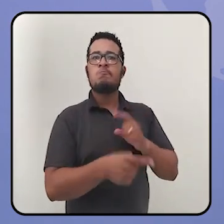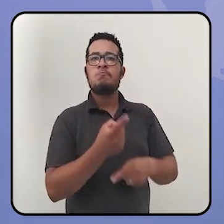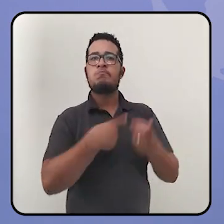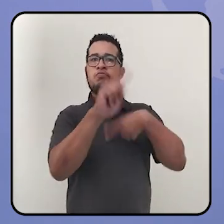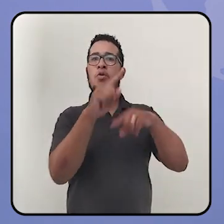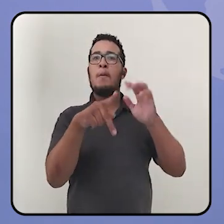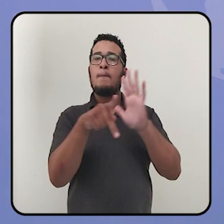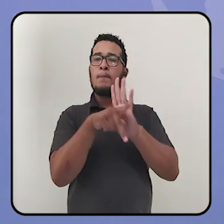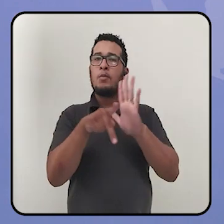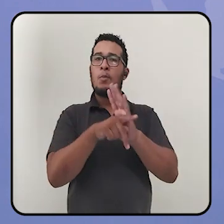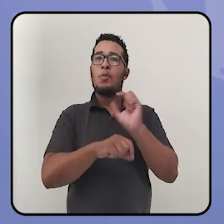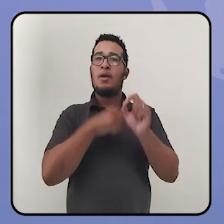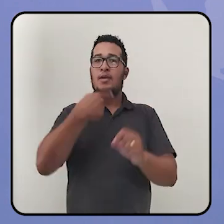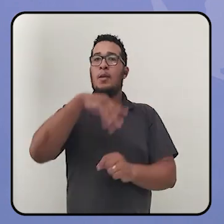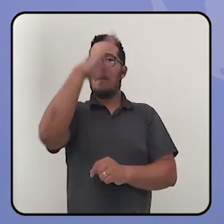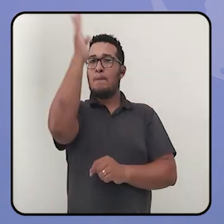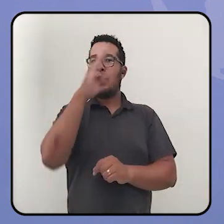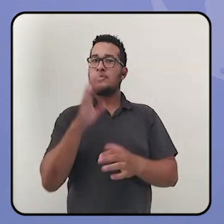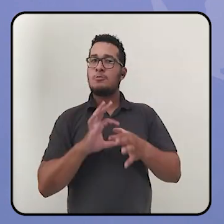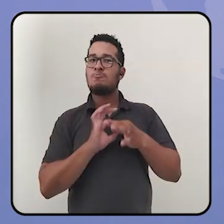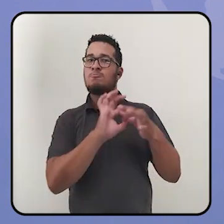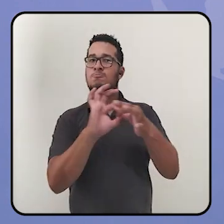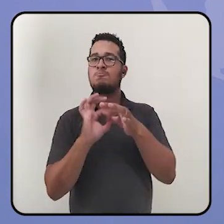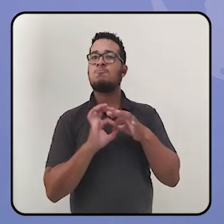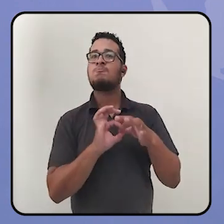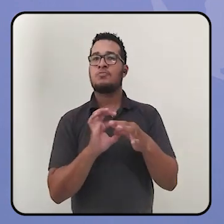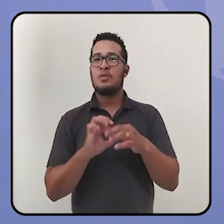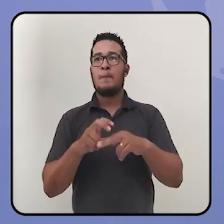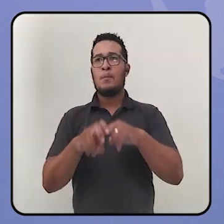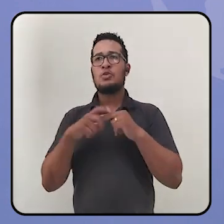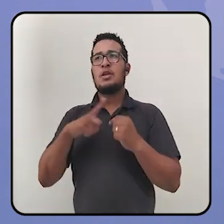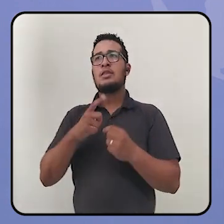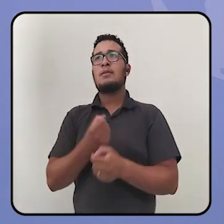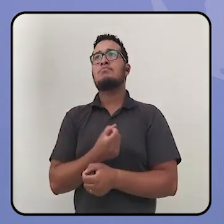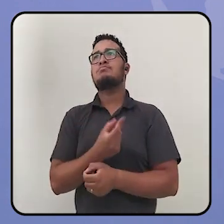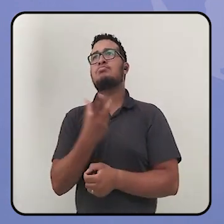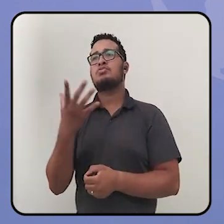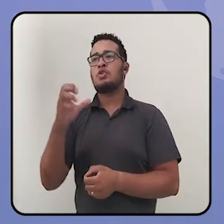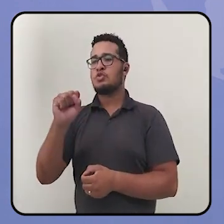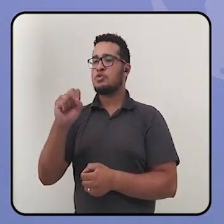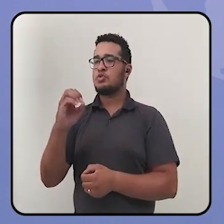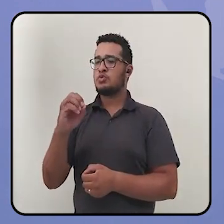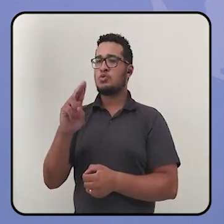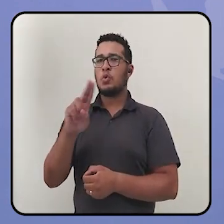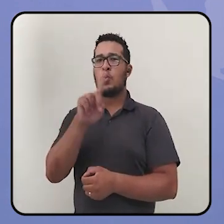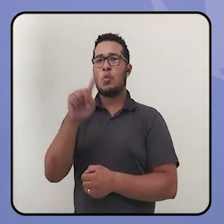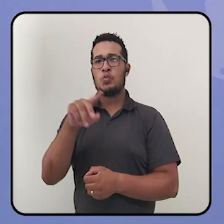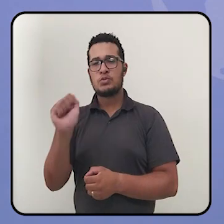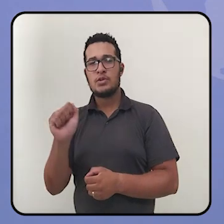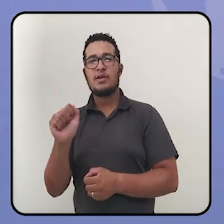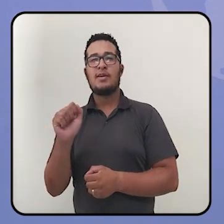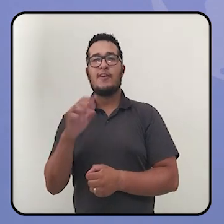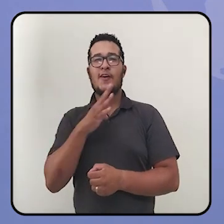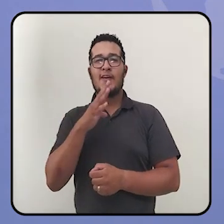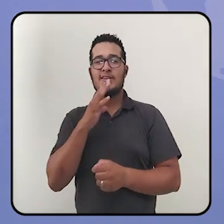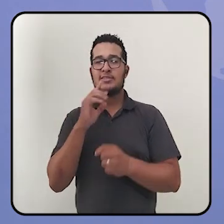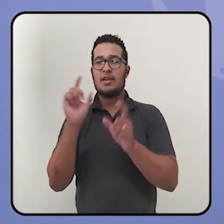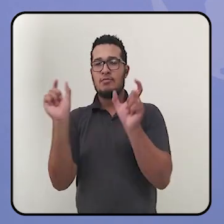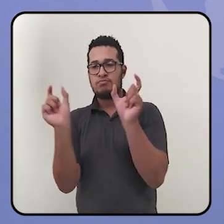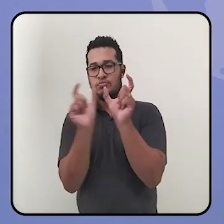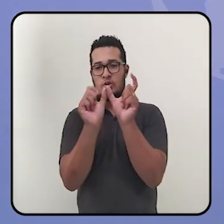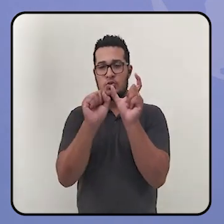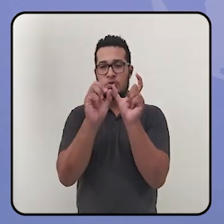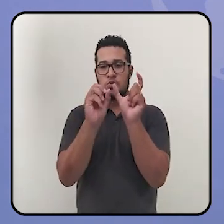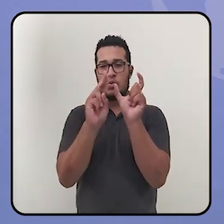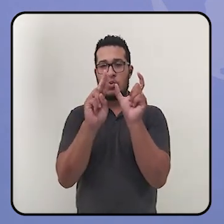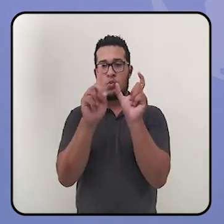Álvares Cabral chega ao Brasil, que era chamado de Pindorama pelas populações indígenas, a nossa região,